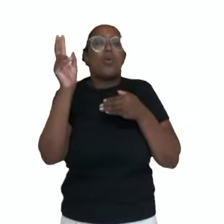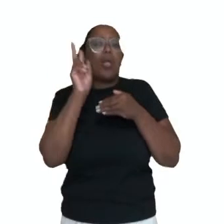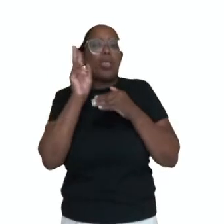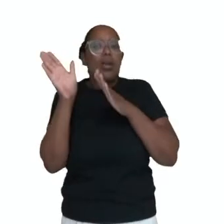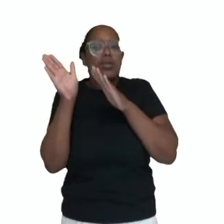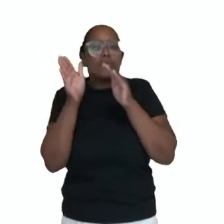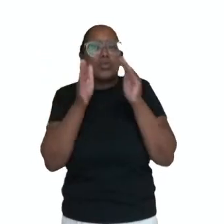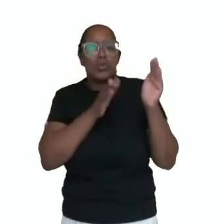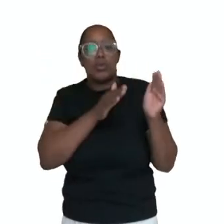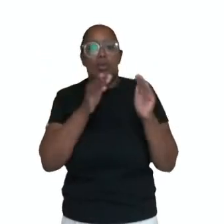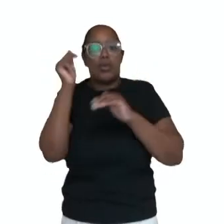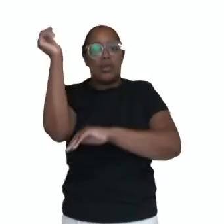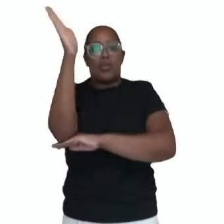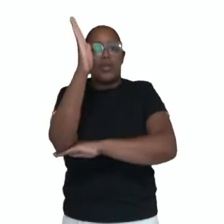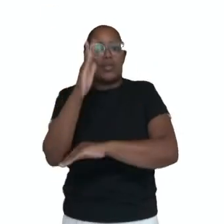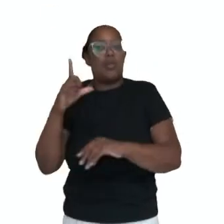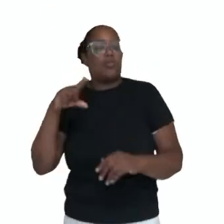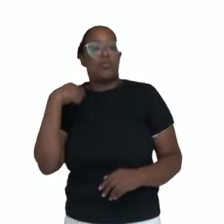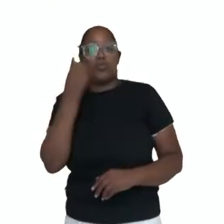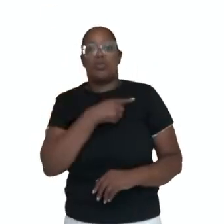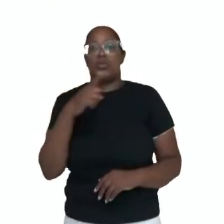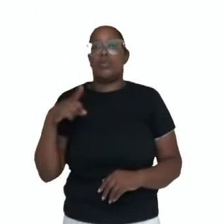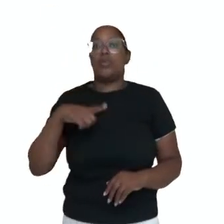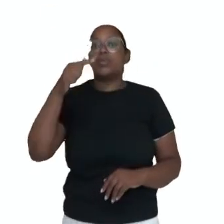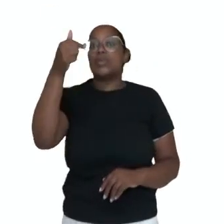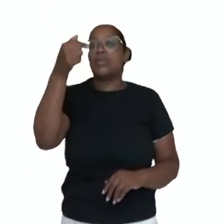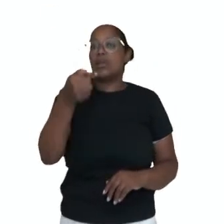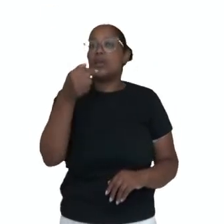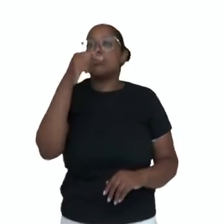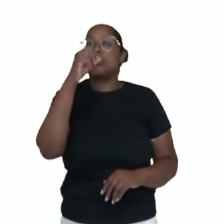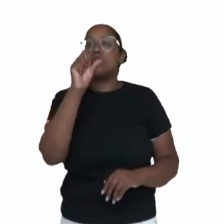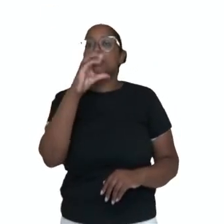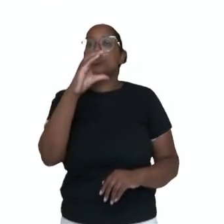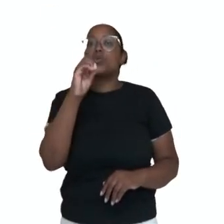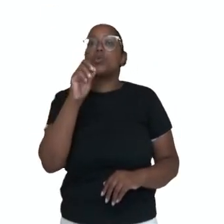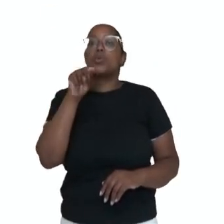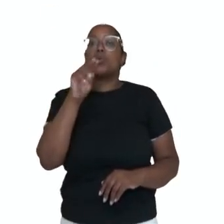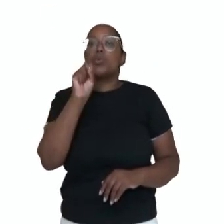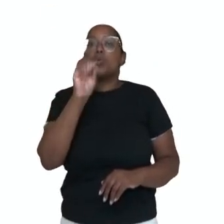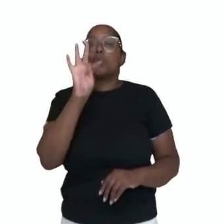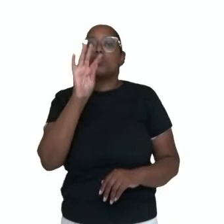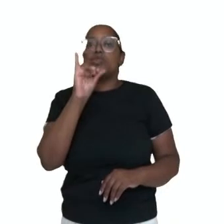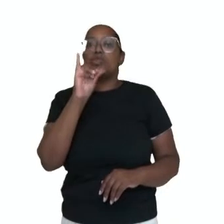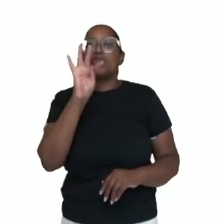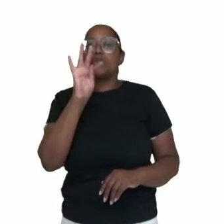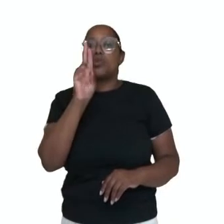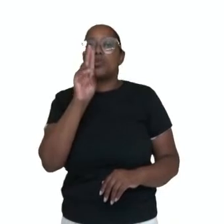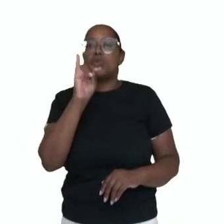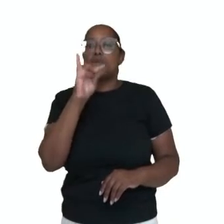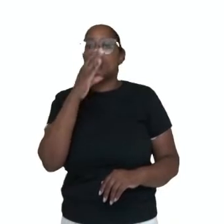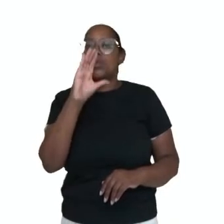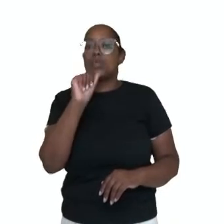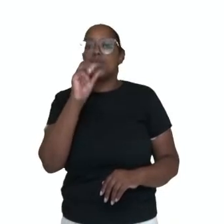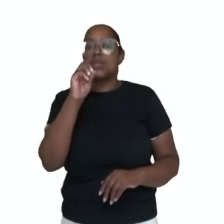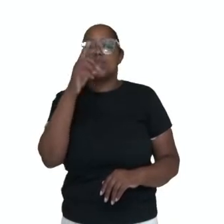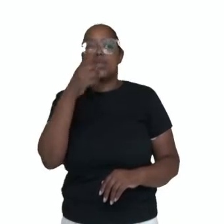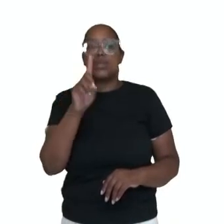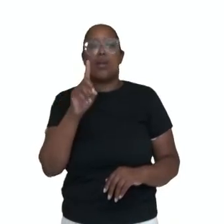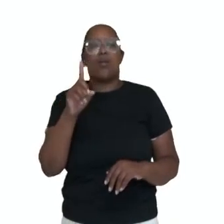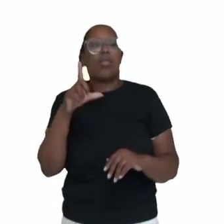7 constituições, sendo a primeira Constituição de 1824, também chamada de